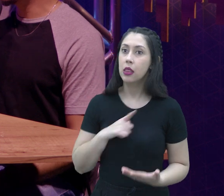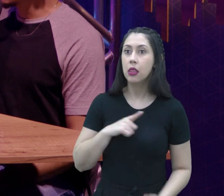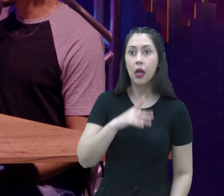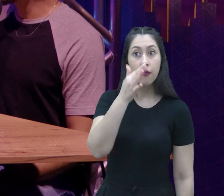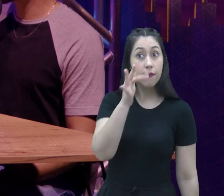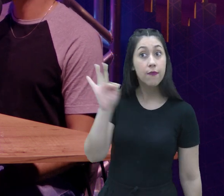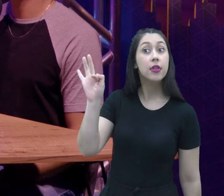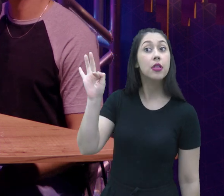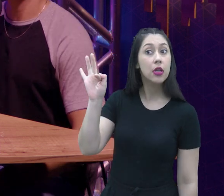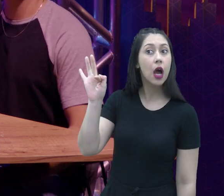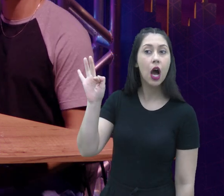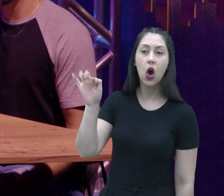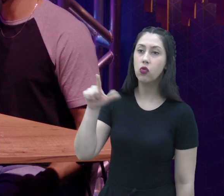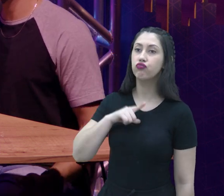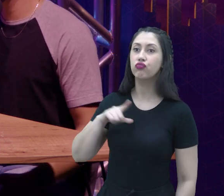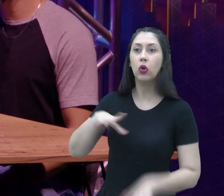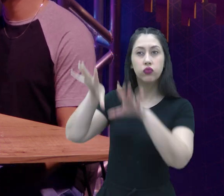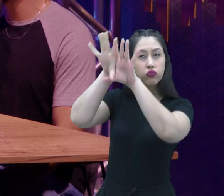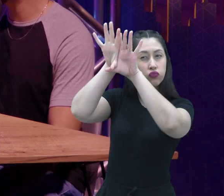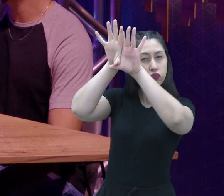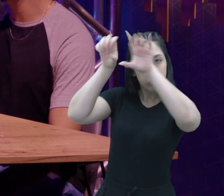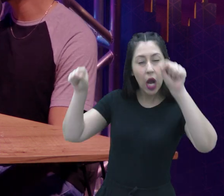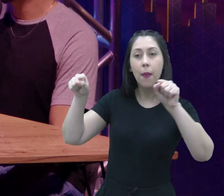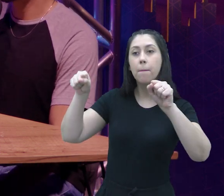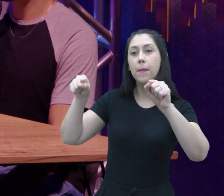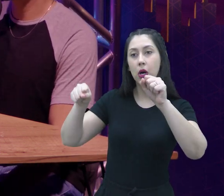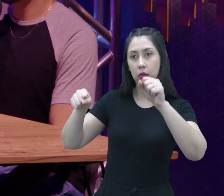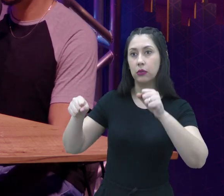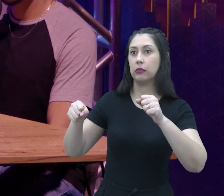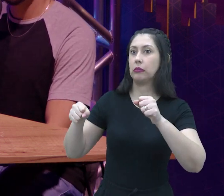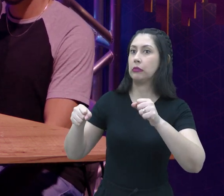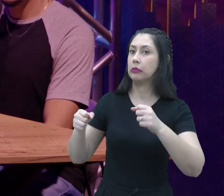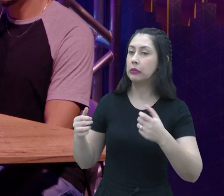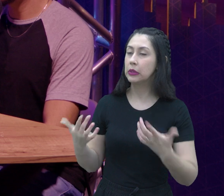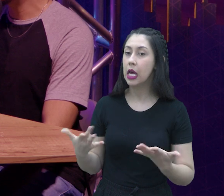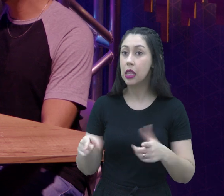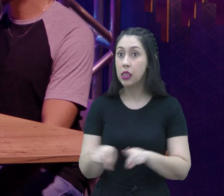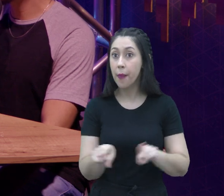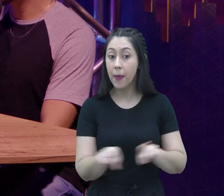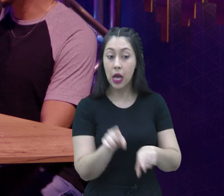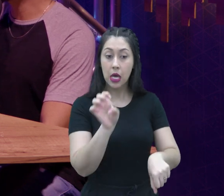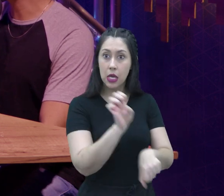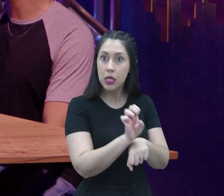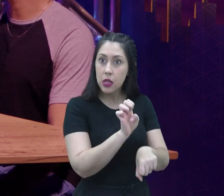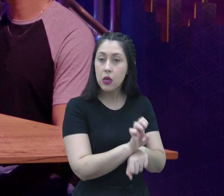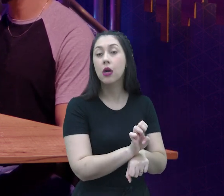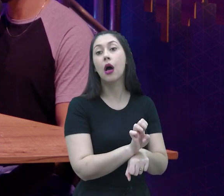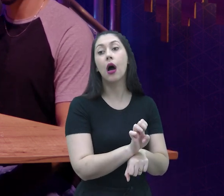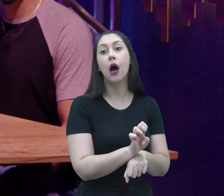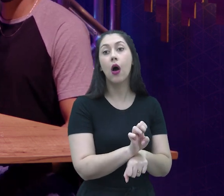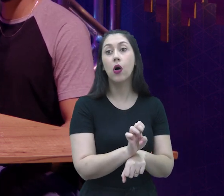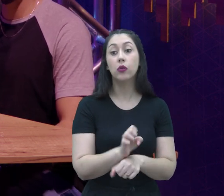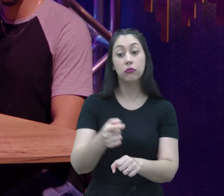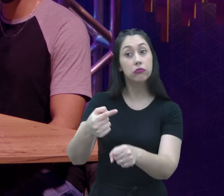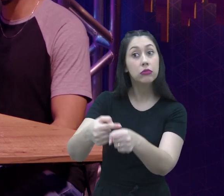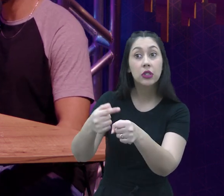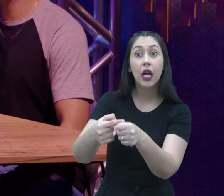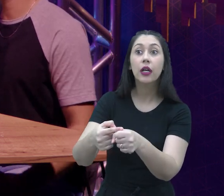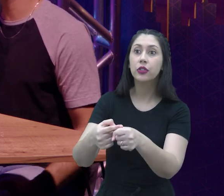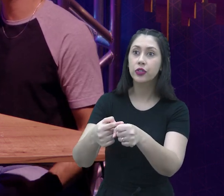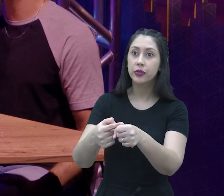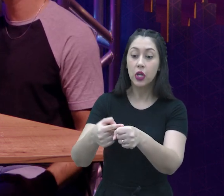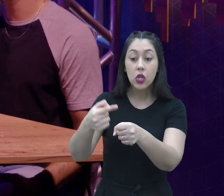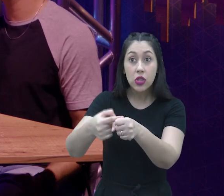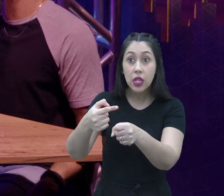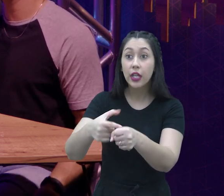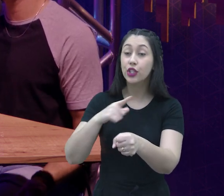esfera federal, que daí tem o Supremo Tribunal Federal, a gente tem na esfera estadual e na esfera municipal também.